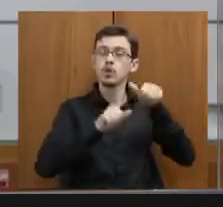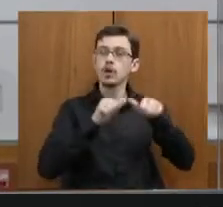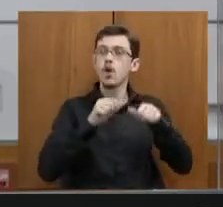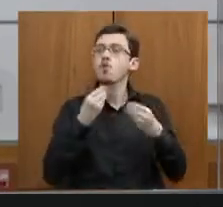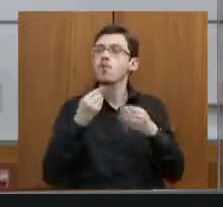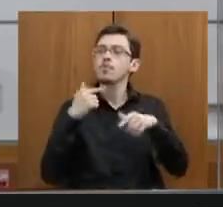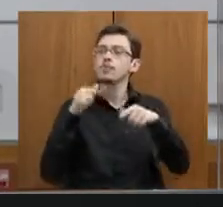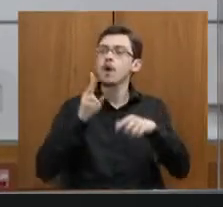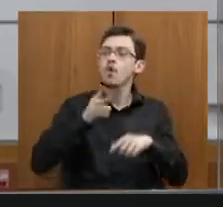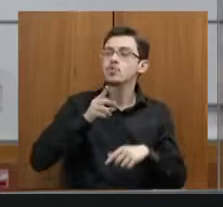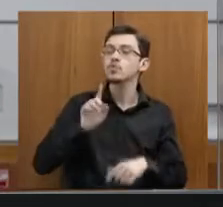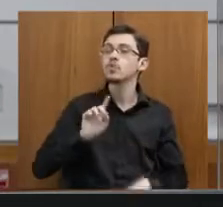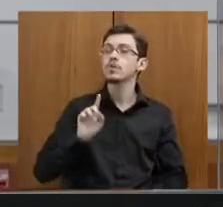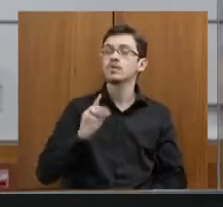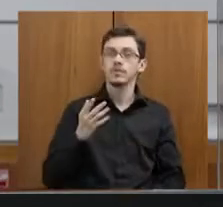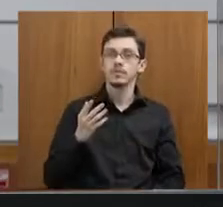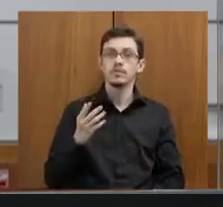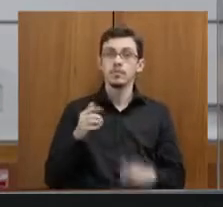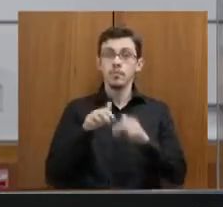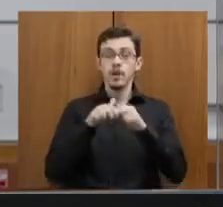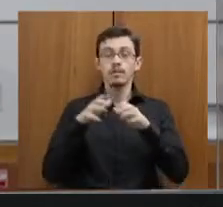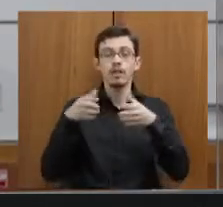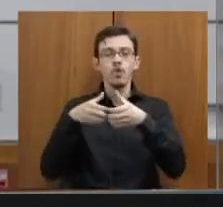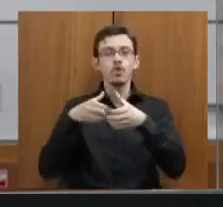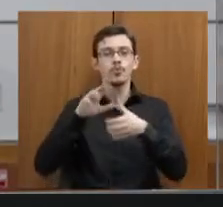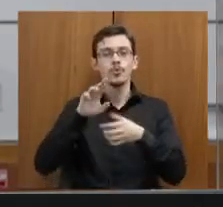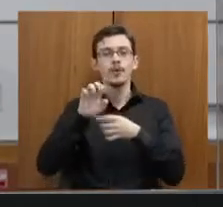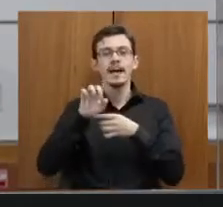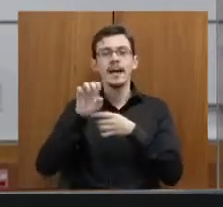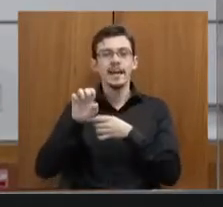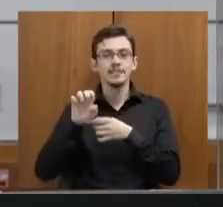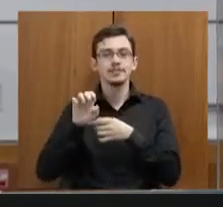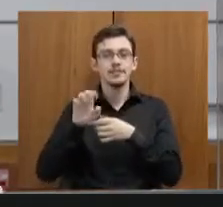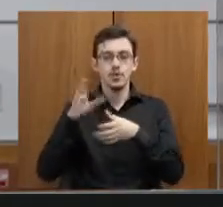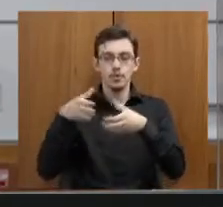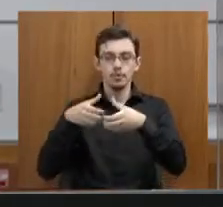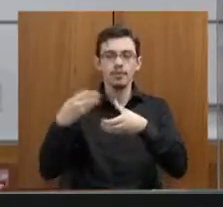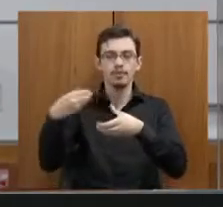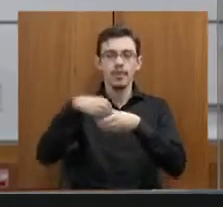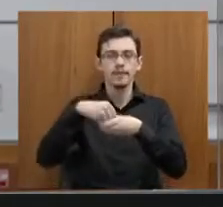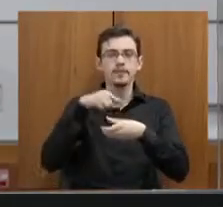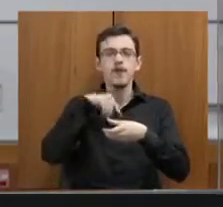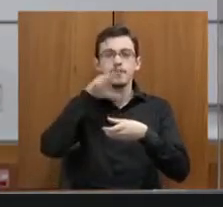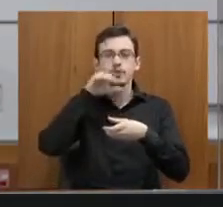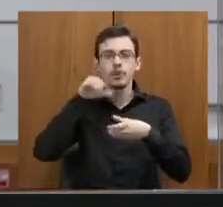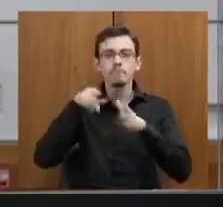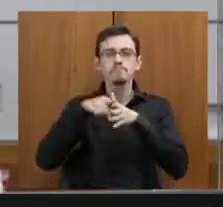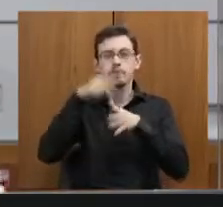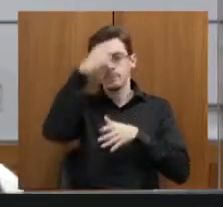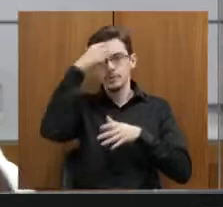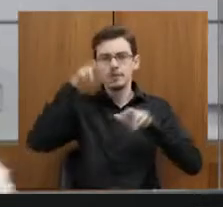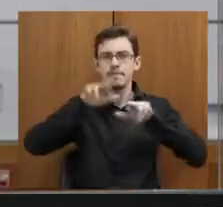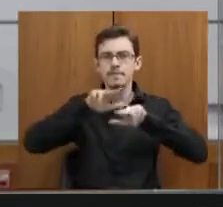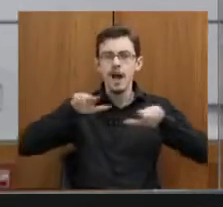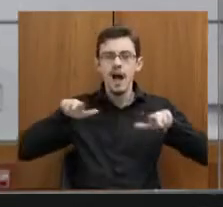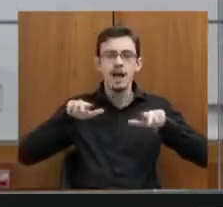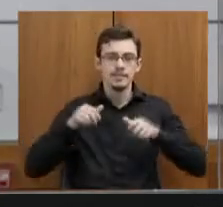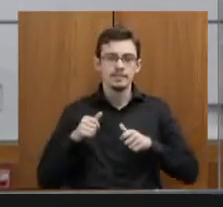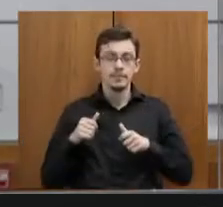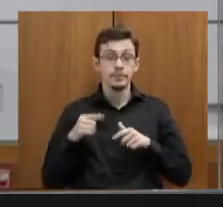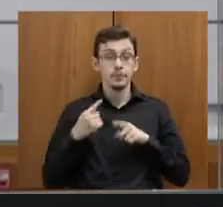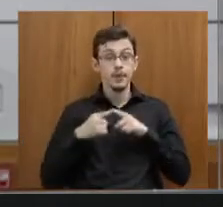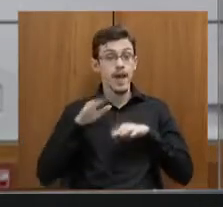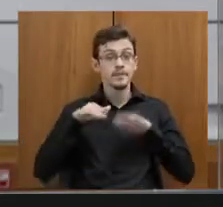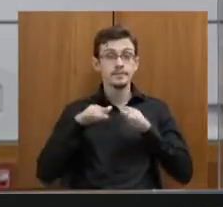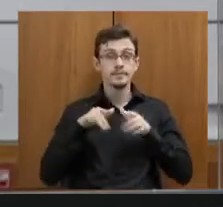responder por que a gente faz o quê agora para isso aí se tornar uma lei não se tornar só um programa da secretaria porque sai a